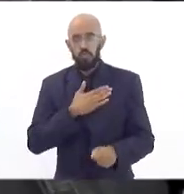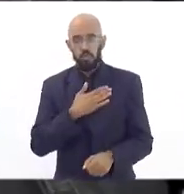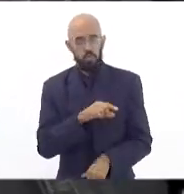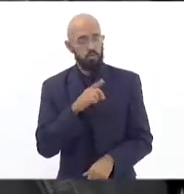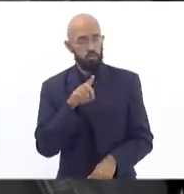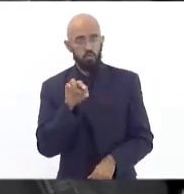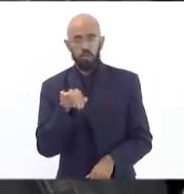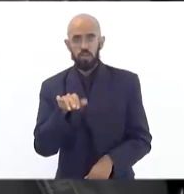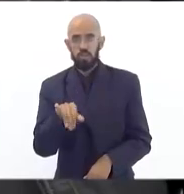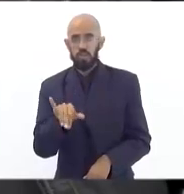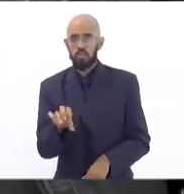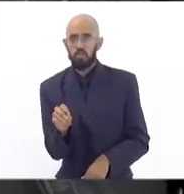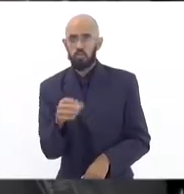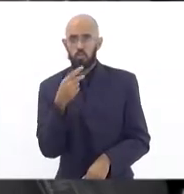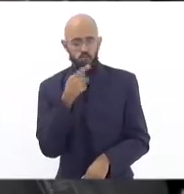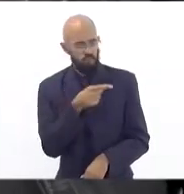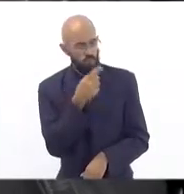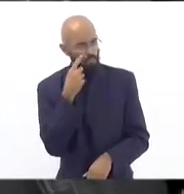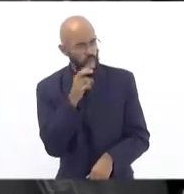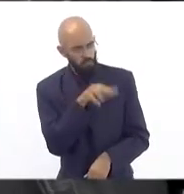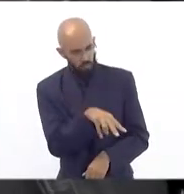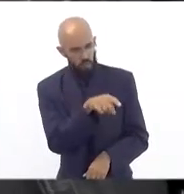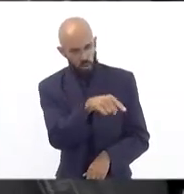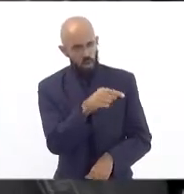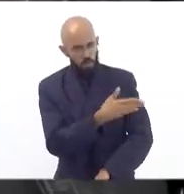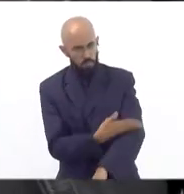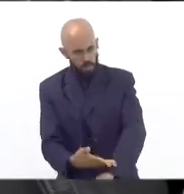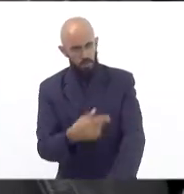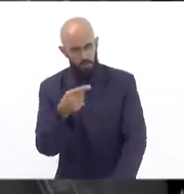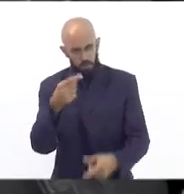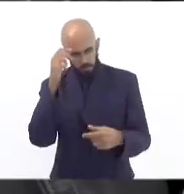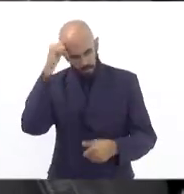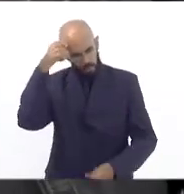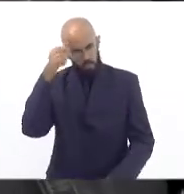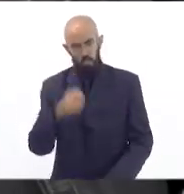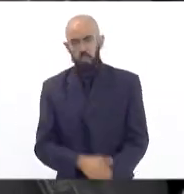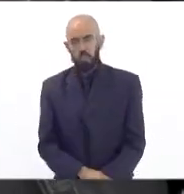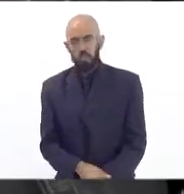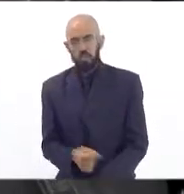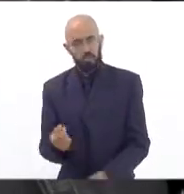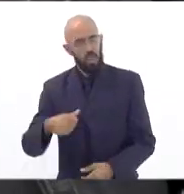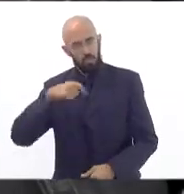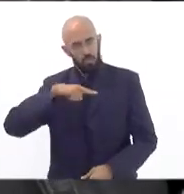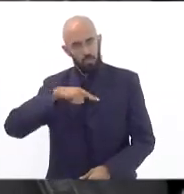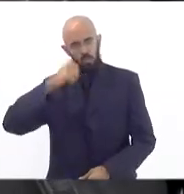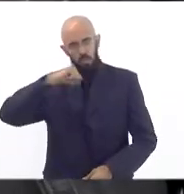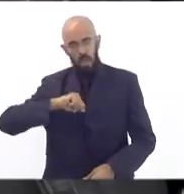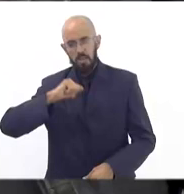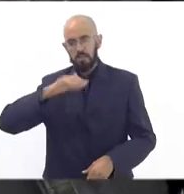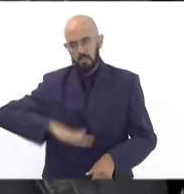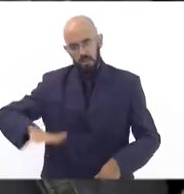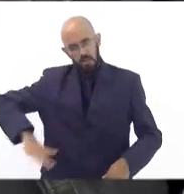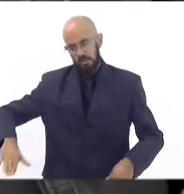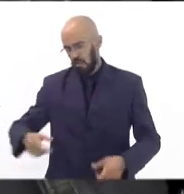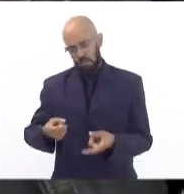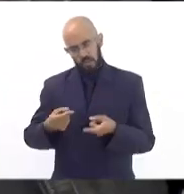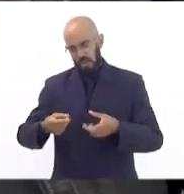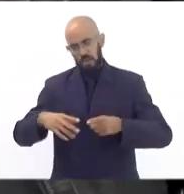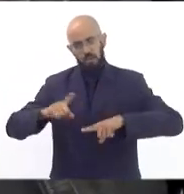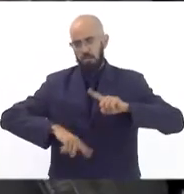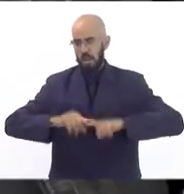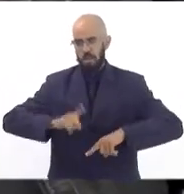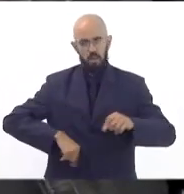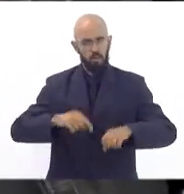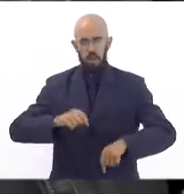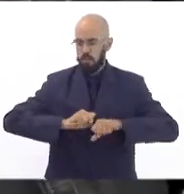assustado ao ver qual Preto chegando na estação onde tem mulheres crianças que eu sai para trabalhar vendendo como se fosse mercado